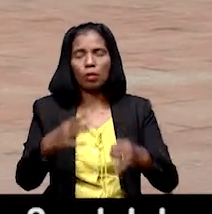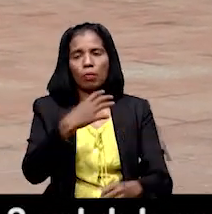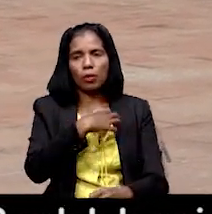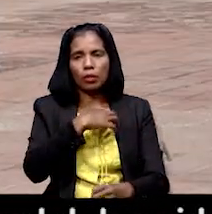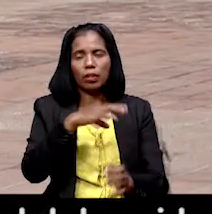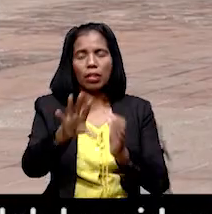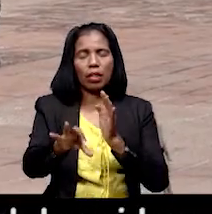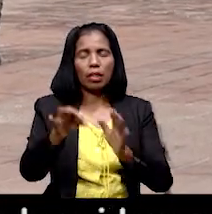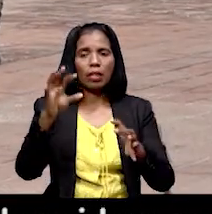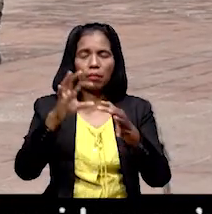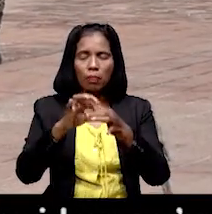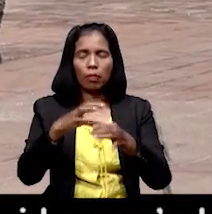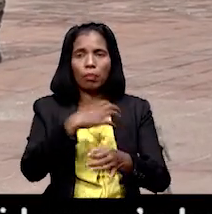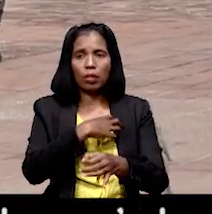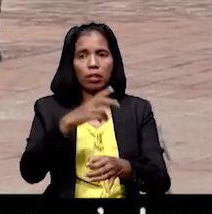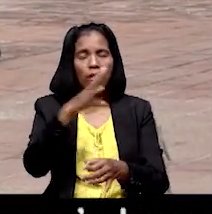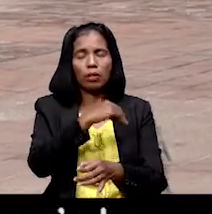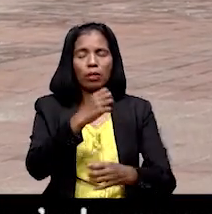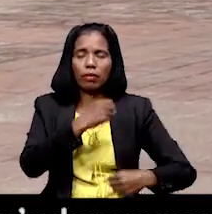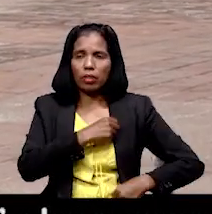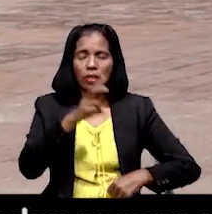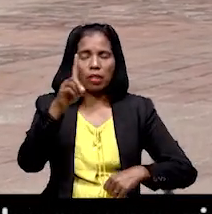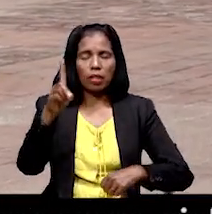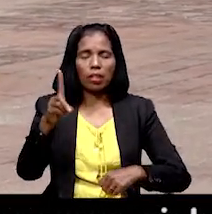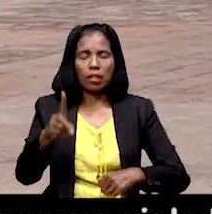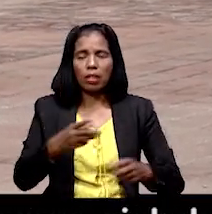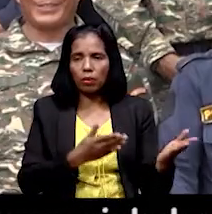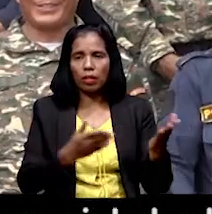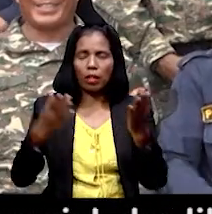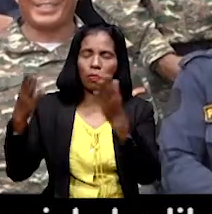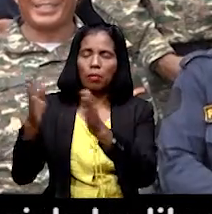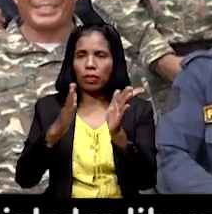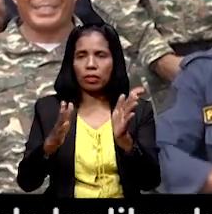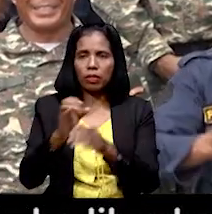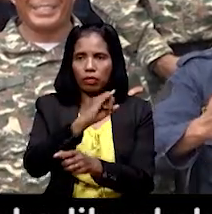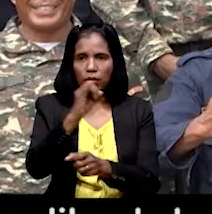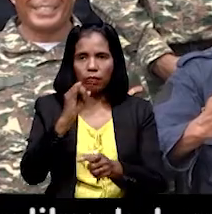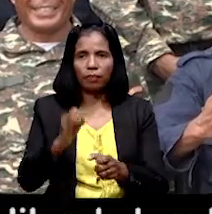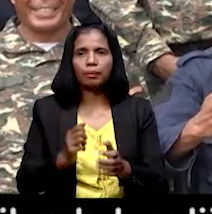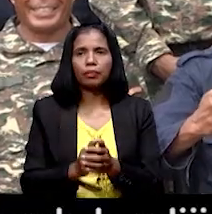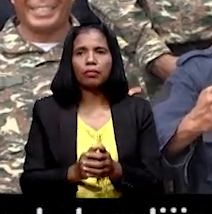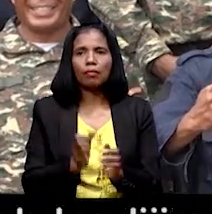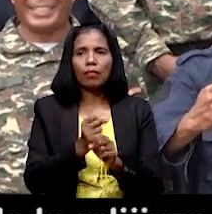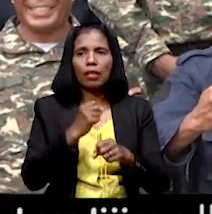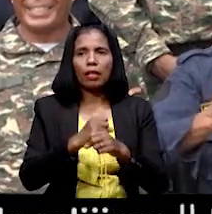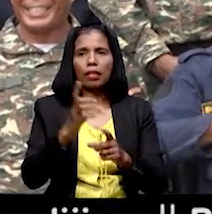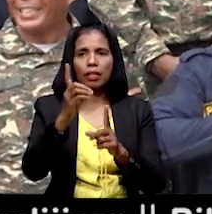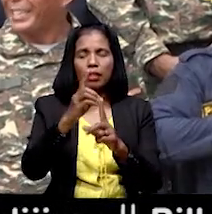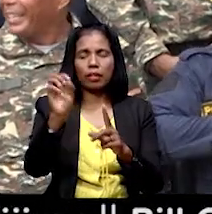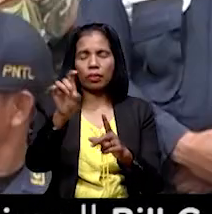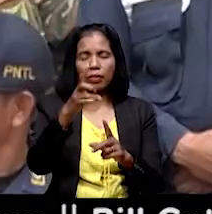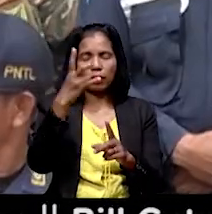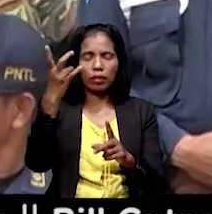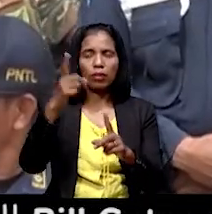retan membro na Inrua, captura, o de submete para processo identificação. Desentendimento ne acontece e Loran Sanrusin Hito, full